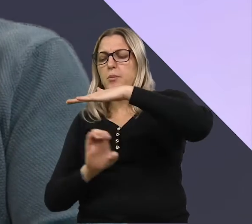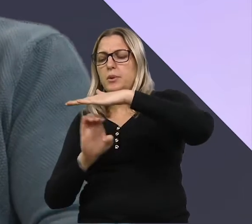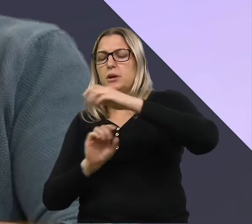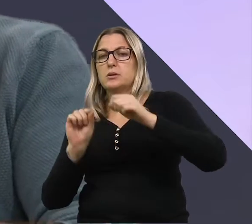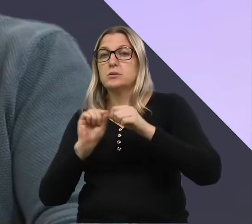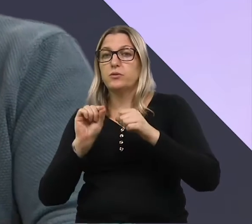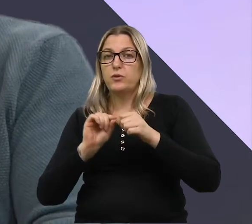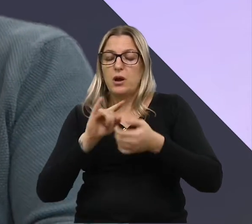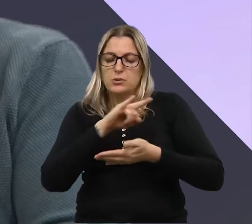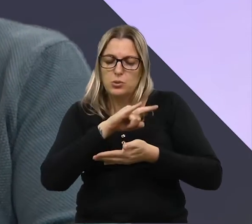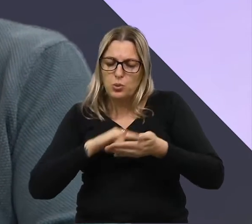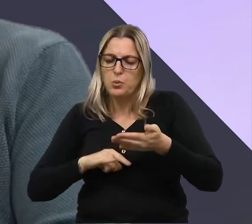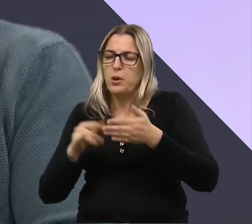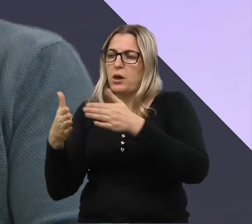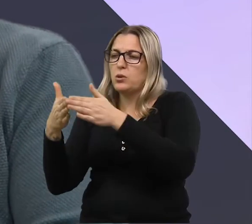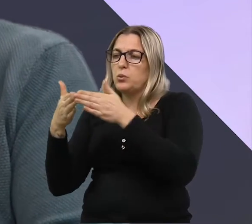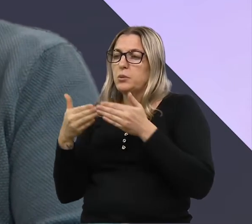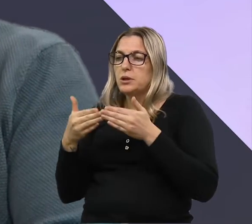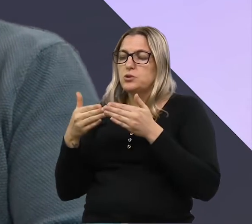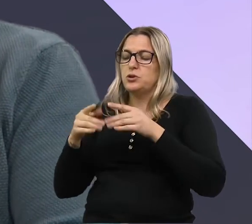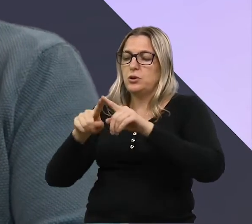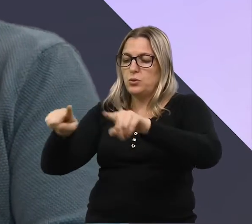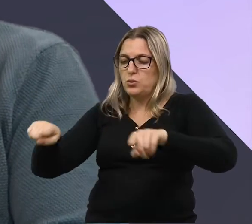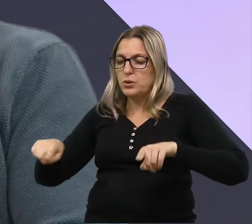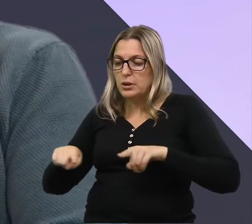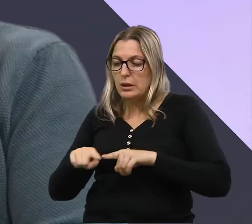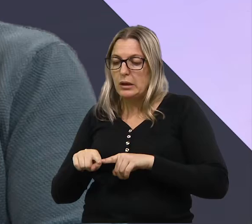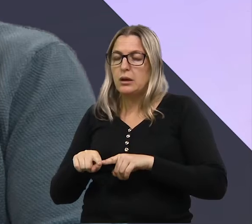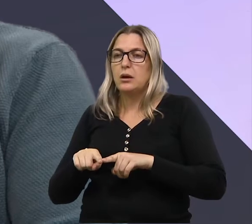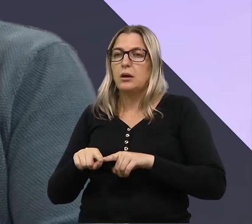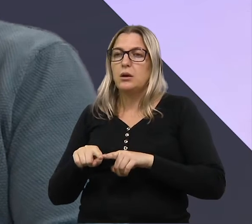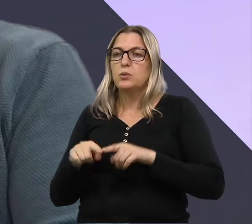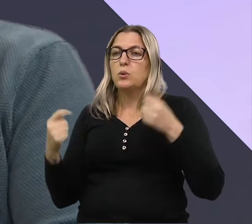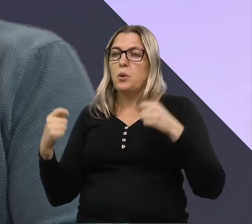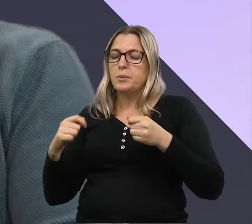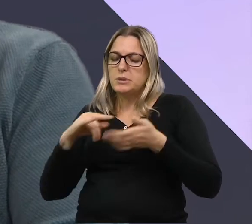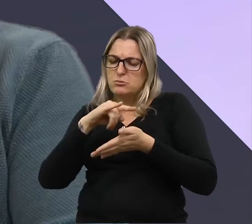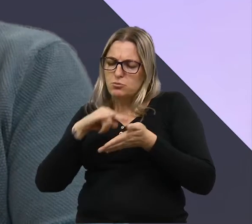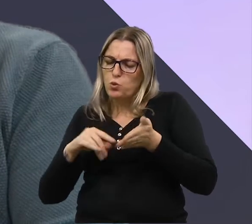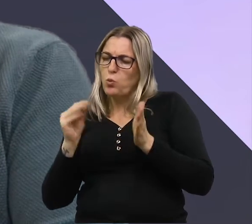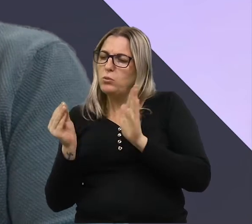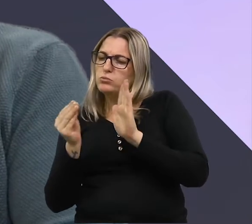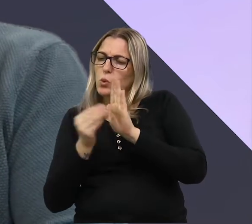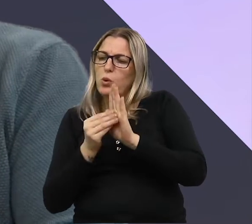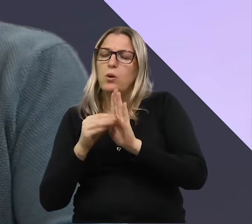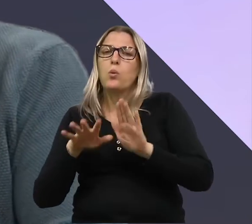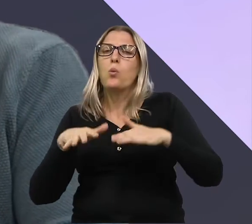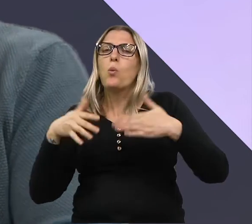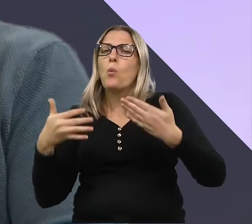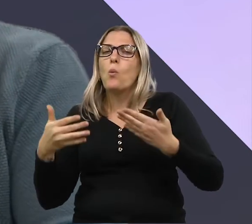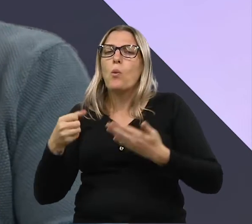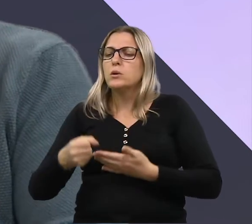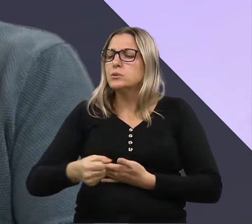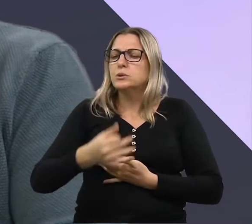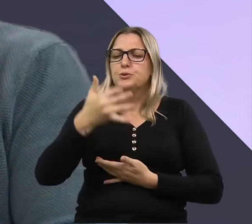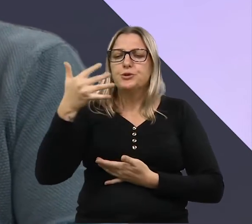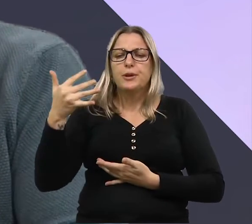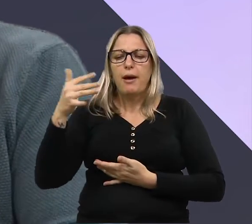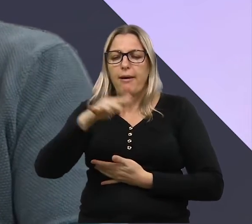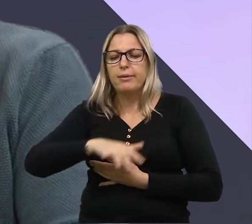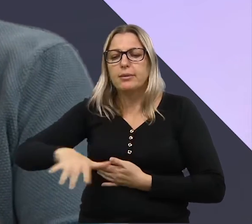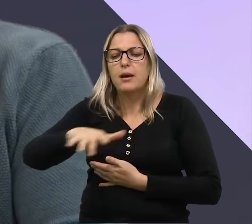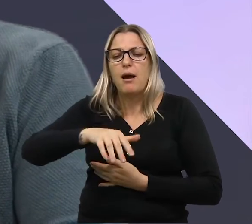solicitando esse terreno no distrito industrial e colocando qual é a metragem aproximada que eles desejam porque lá nós temos várias